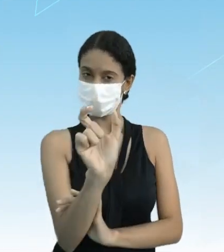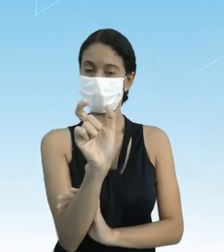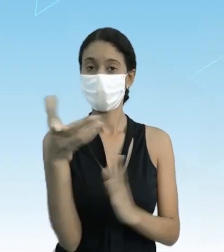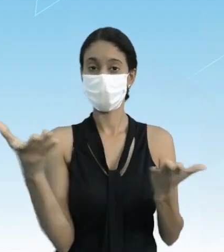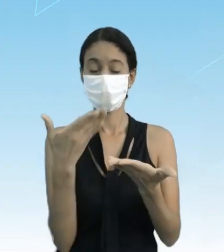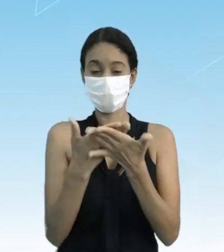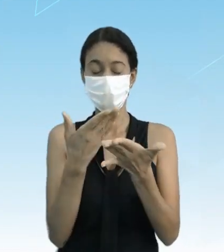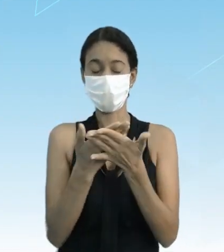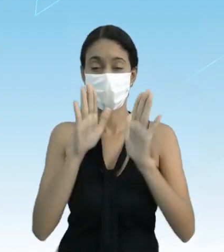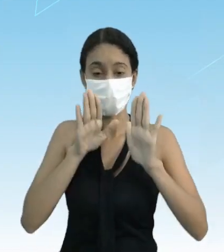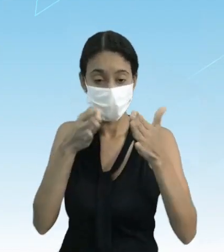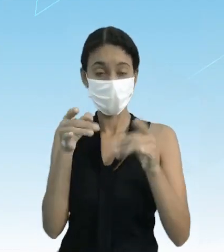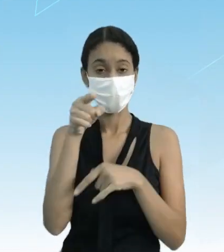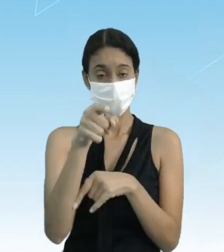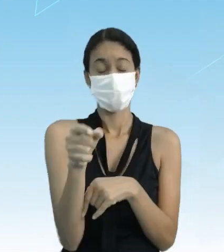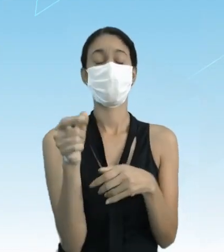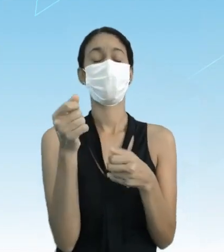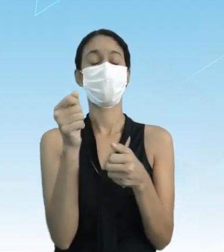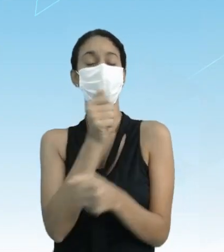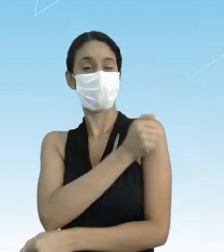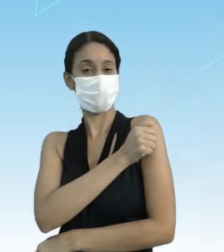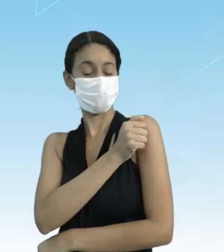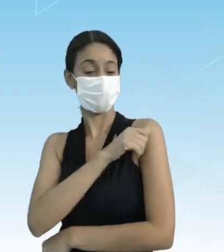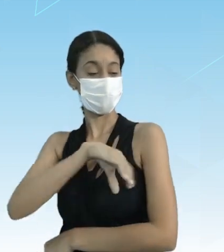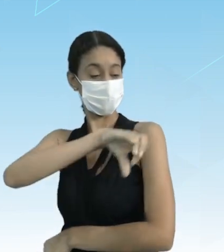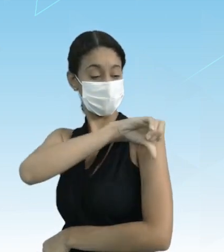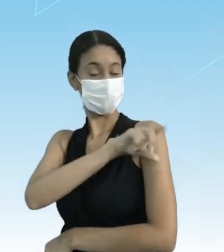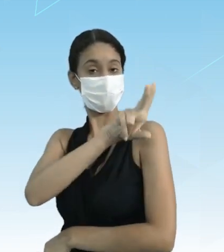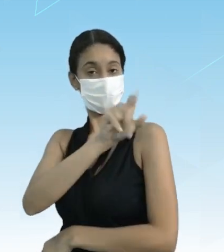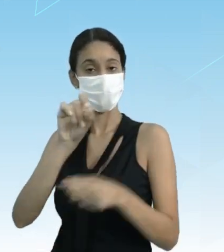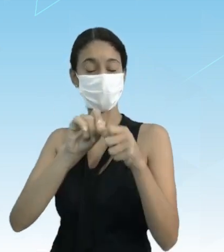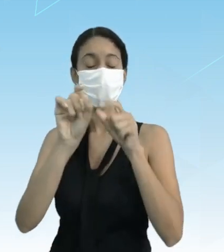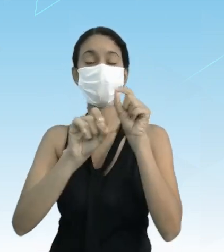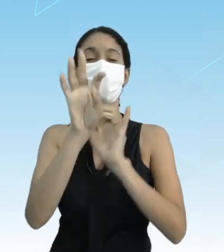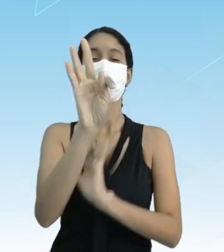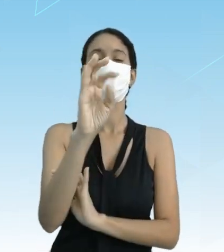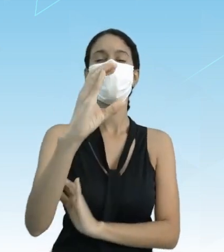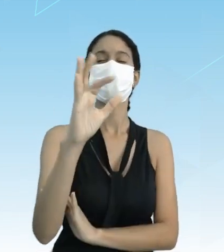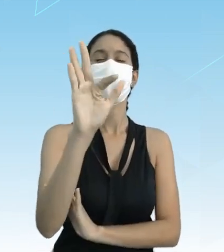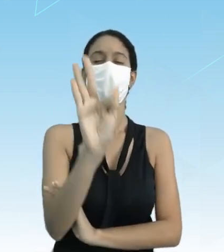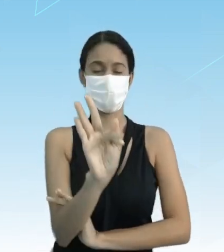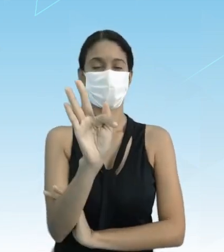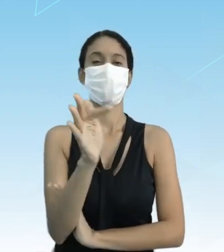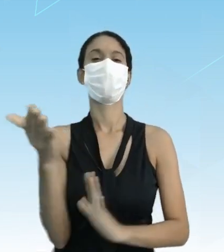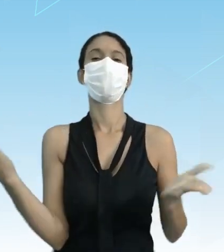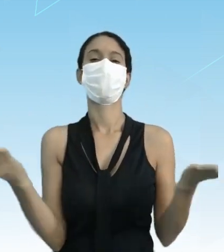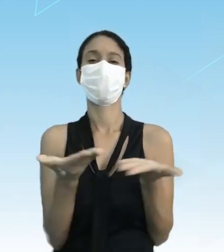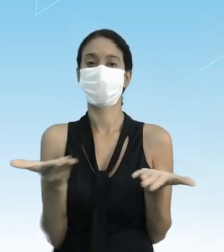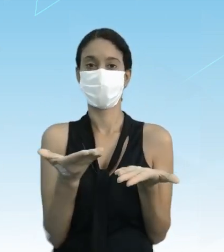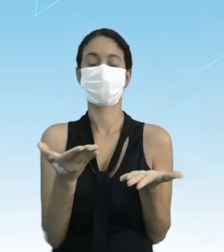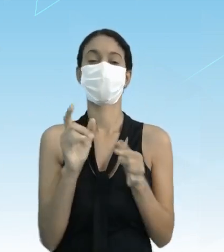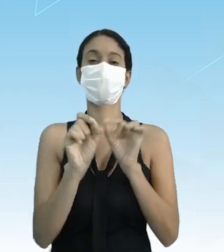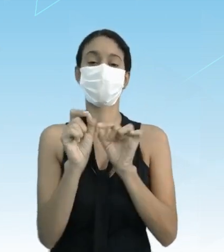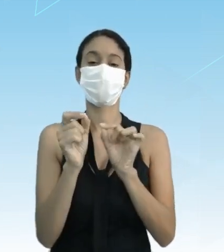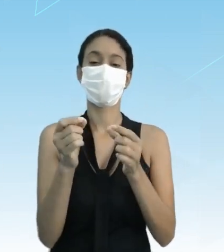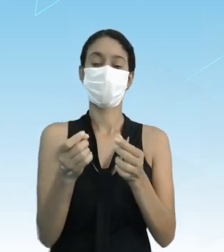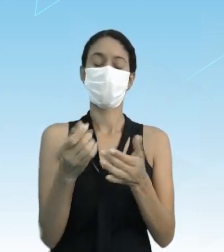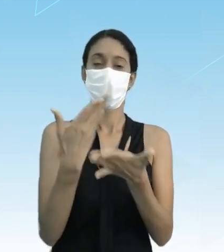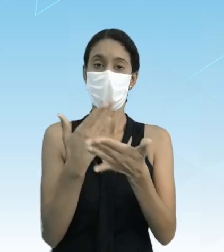para você, estudante do nono ano, que vai fazer o seu TCF. Na aula anterior, nós falamos